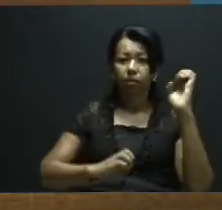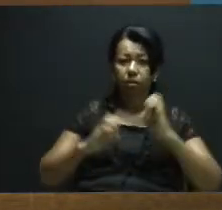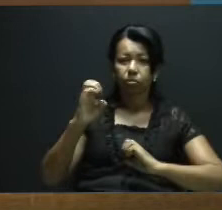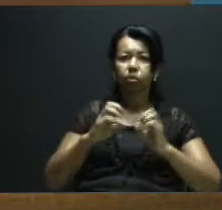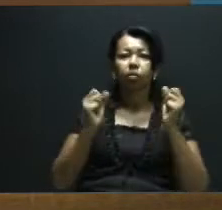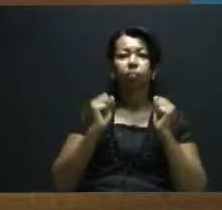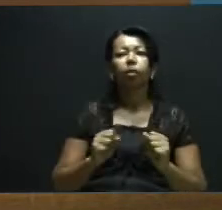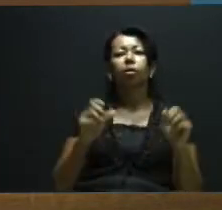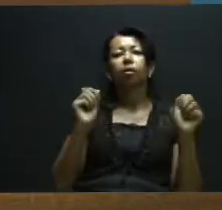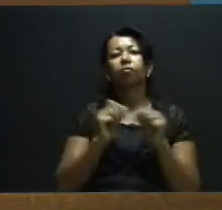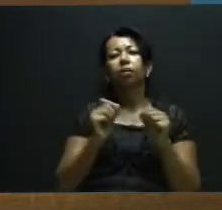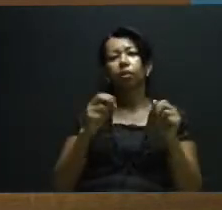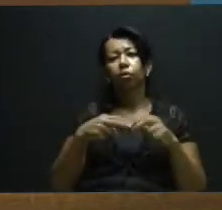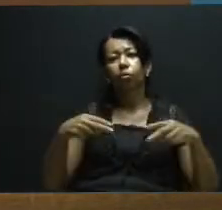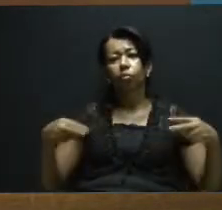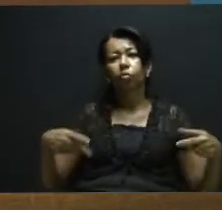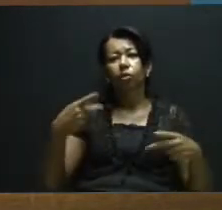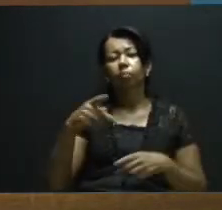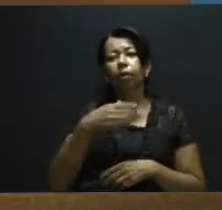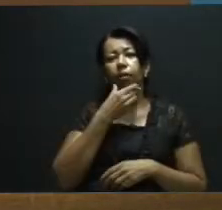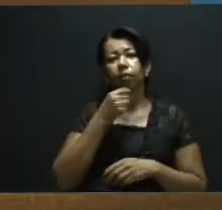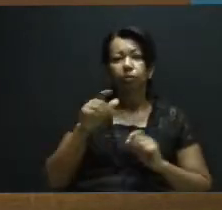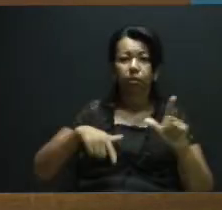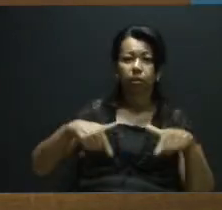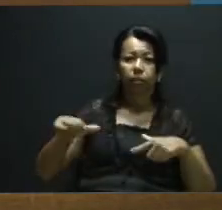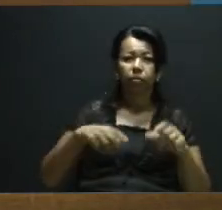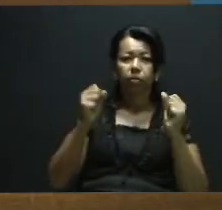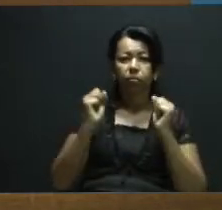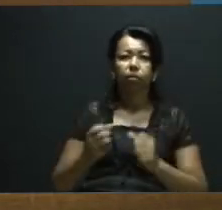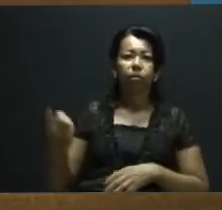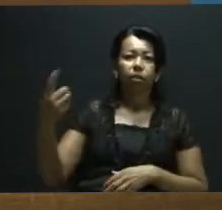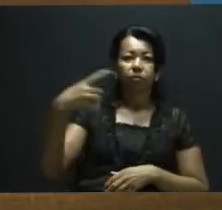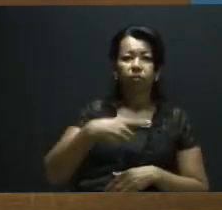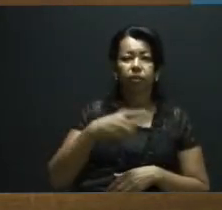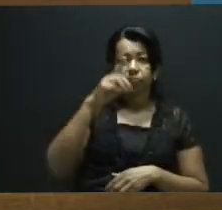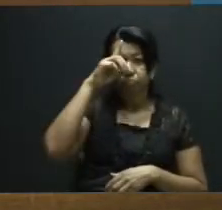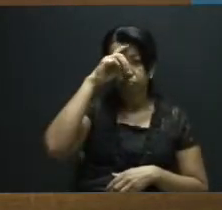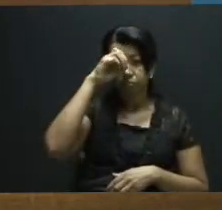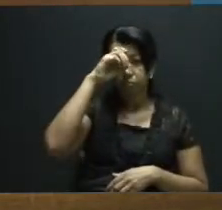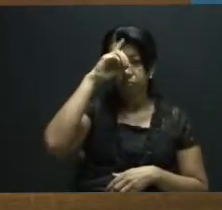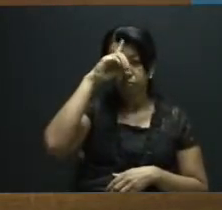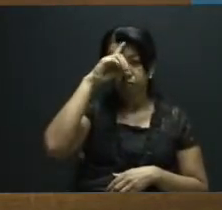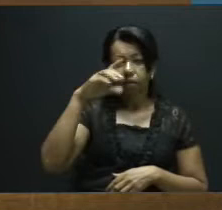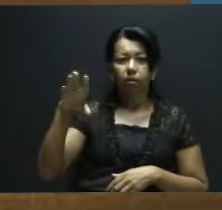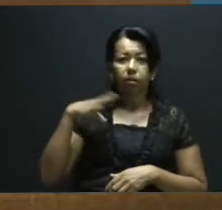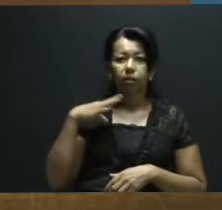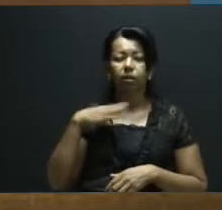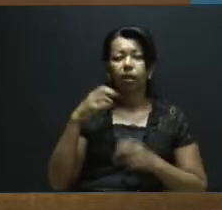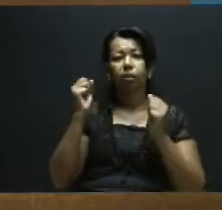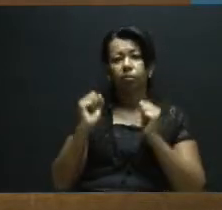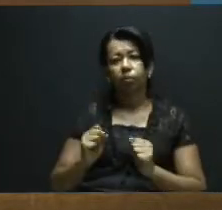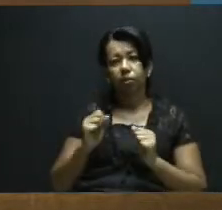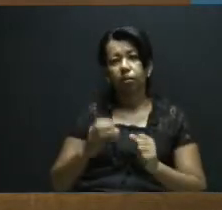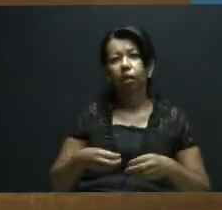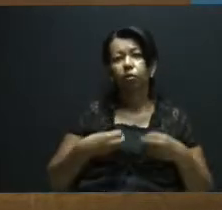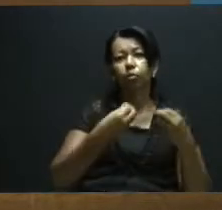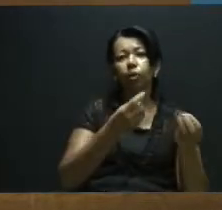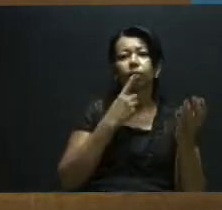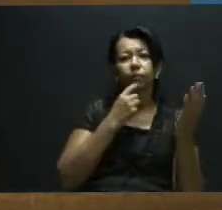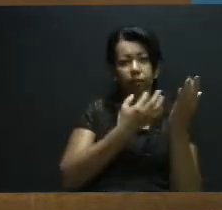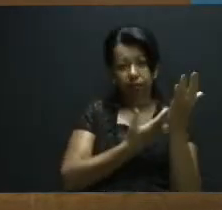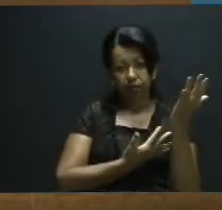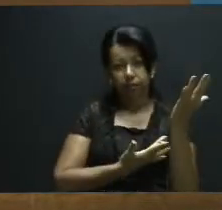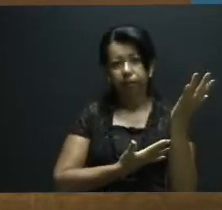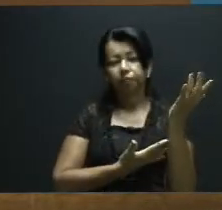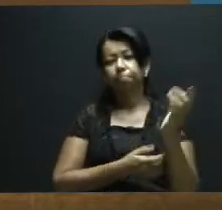estar fazendo ações para que seus trabalhadores possam estar vindo até o hospital municipal para que eles possam estar fazendo as doações de